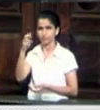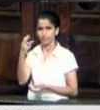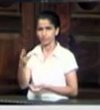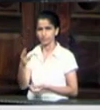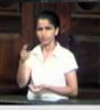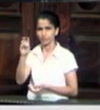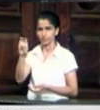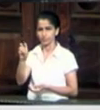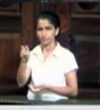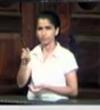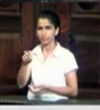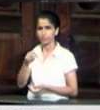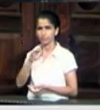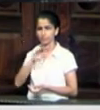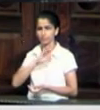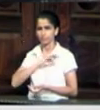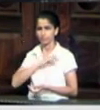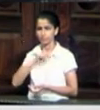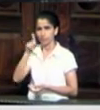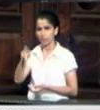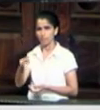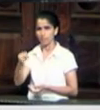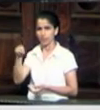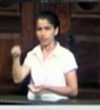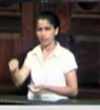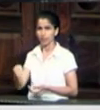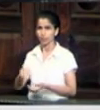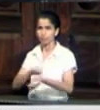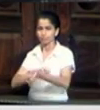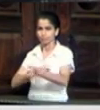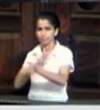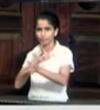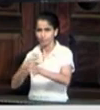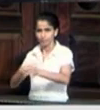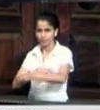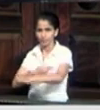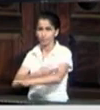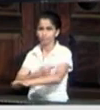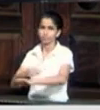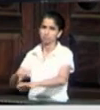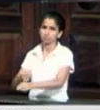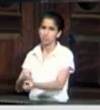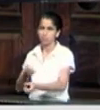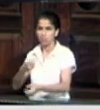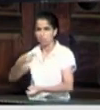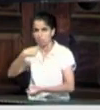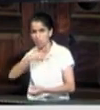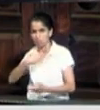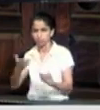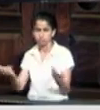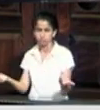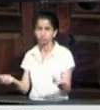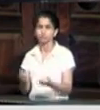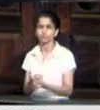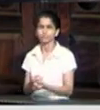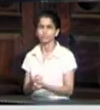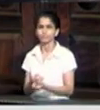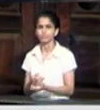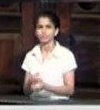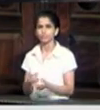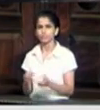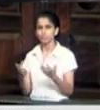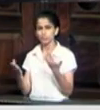13.735 policiais militares ficaram feridos. Portanto, quando nós conjugamos o número